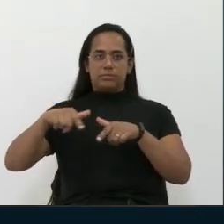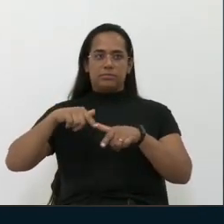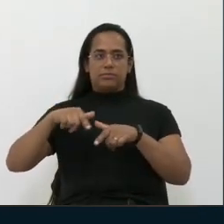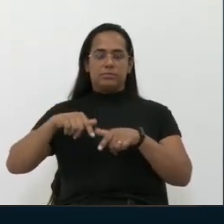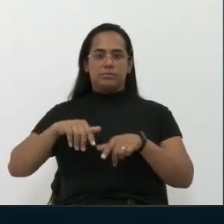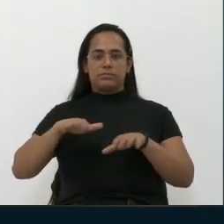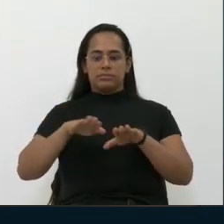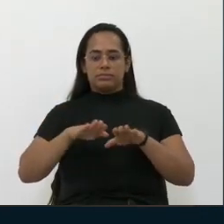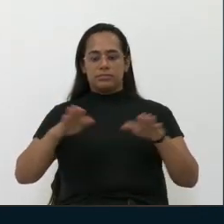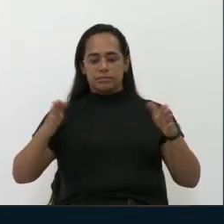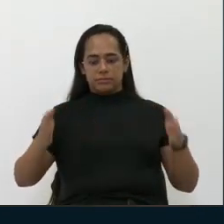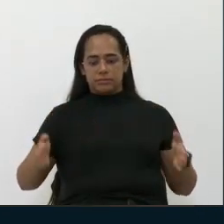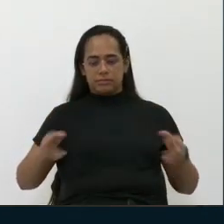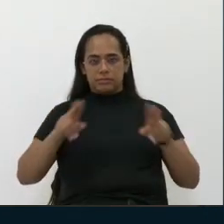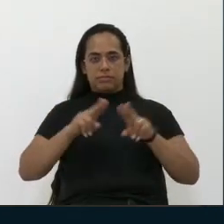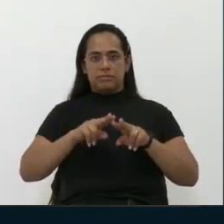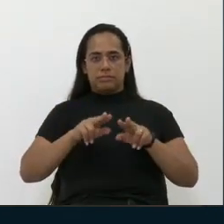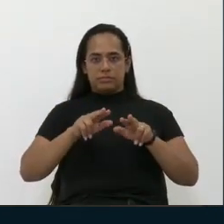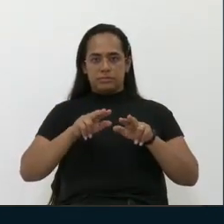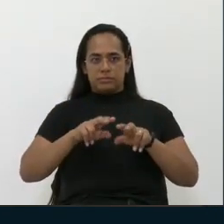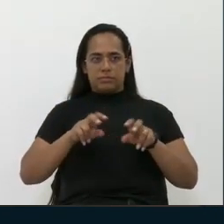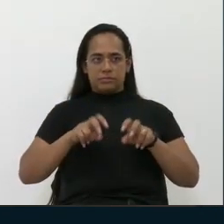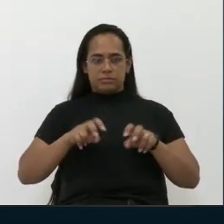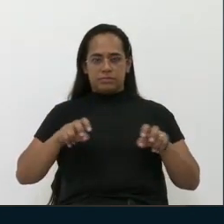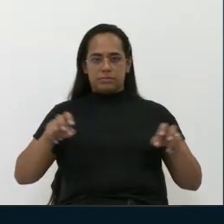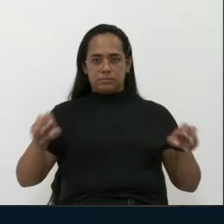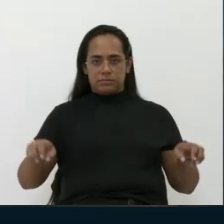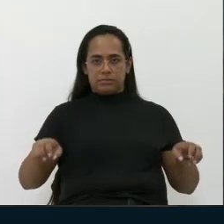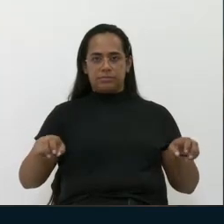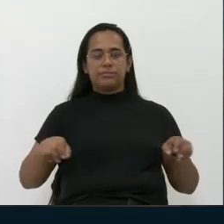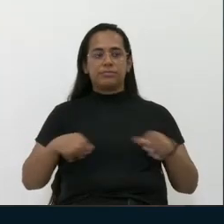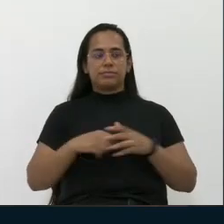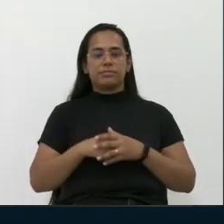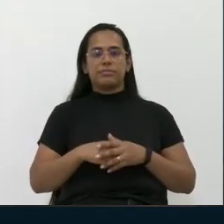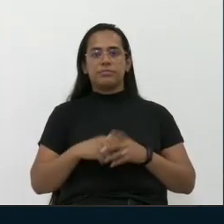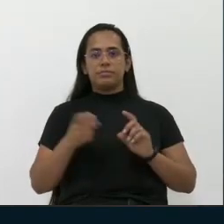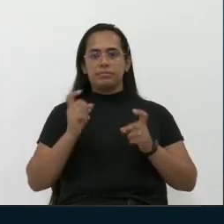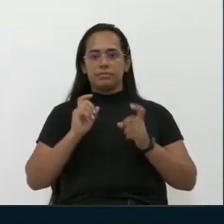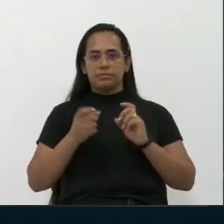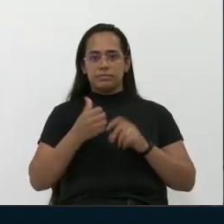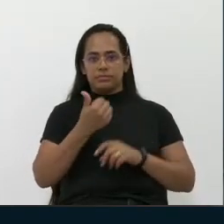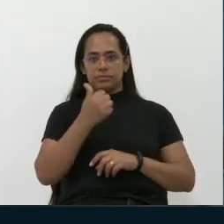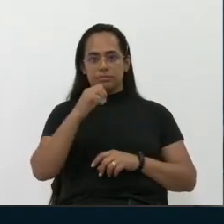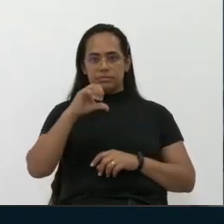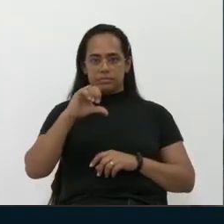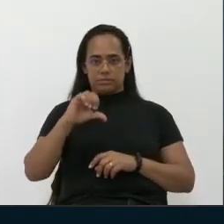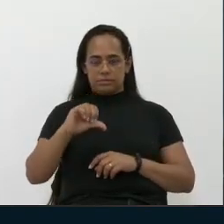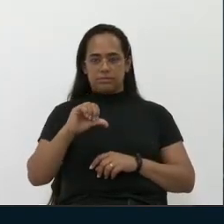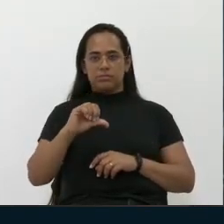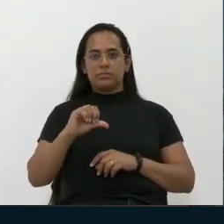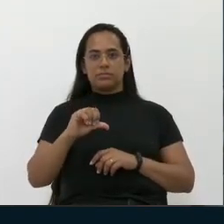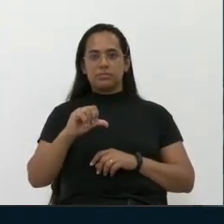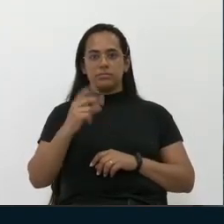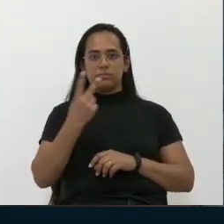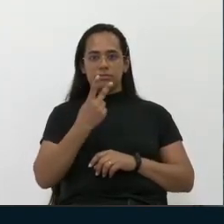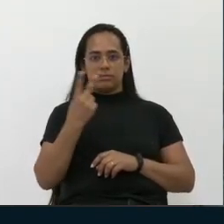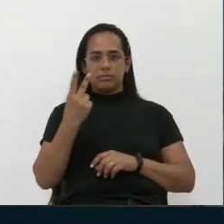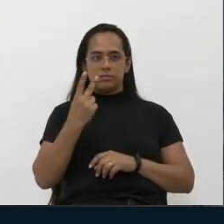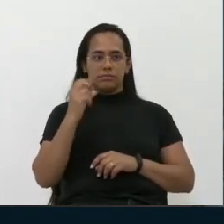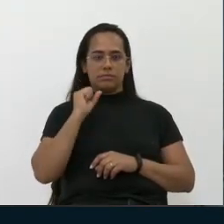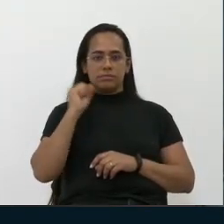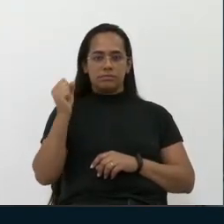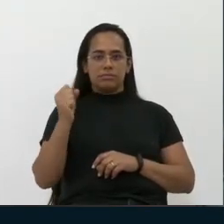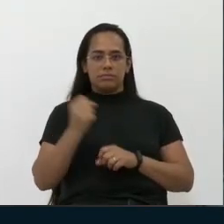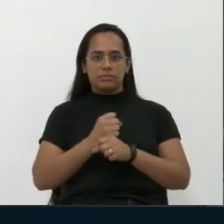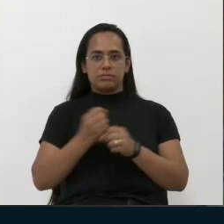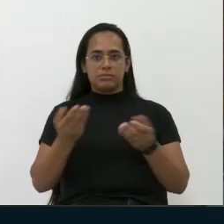Encontra-se sobre a mesa as atas das seguintes sessões. 19ª sessão ordinária de 22 de abril de